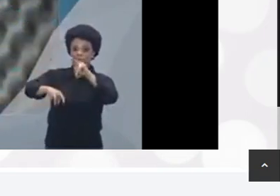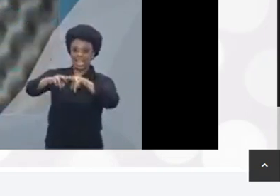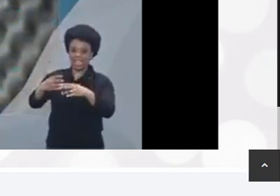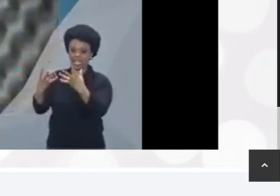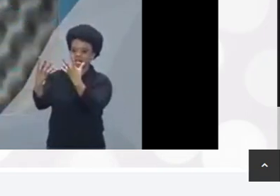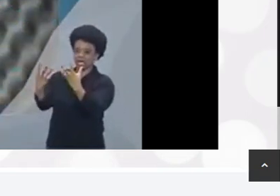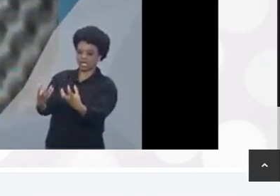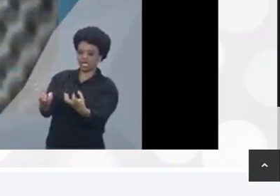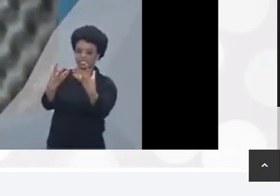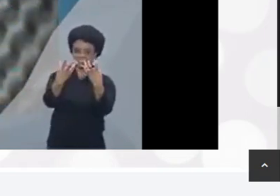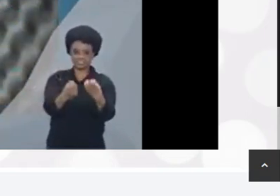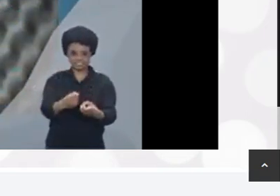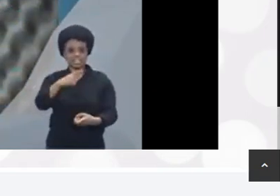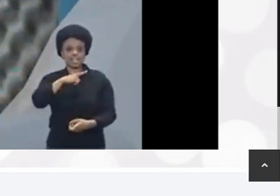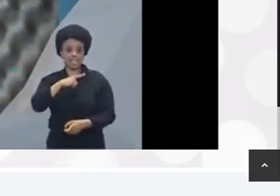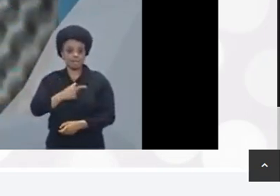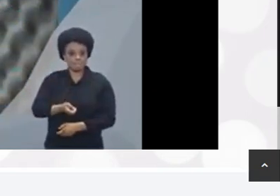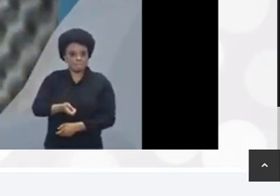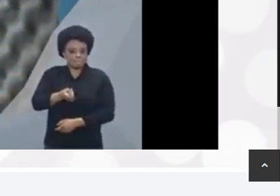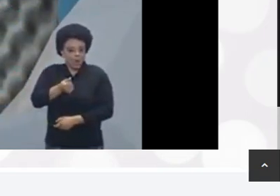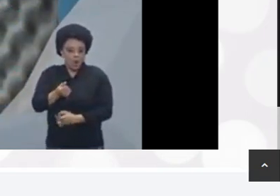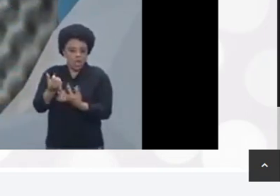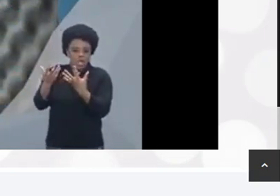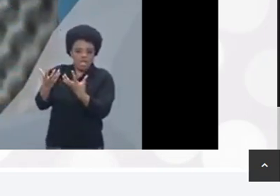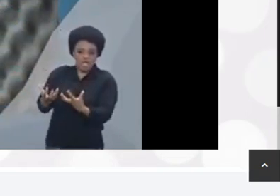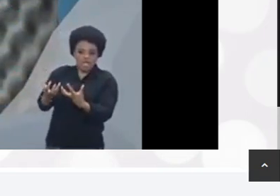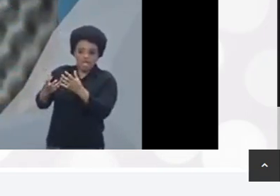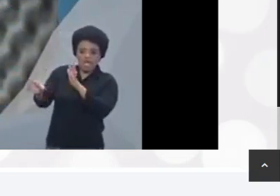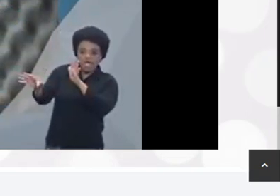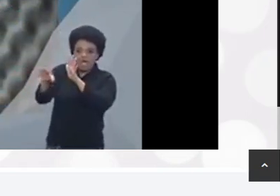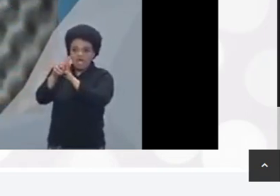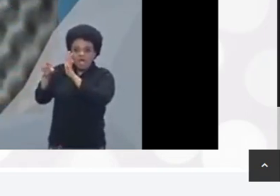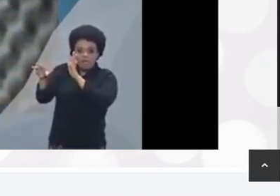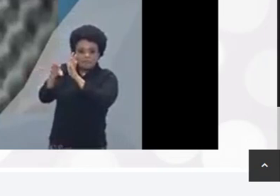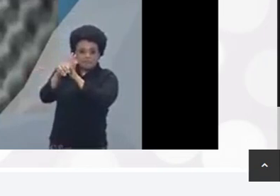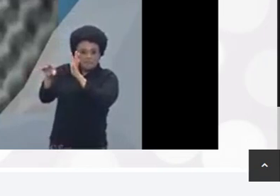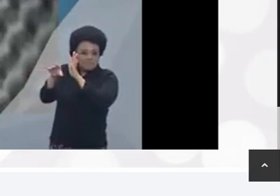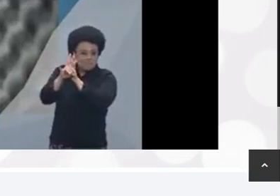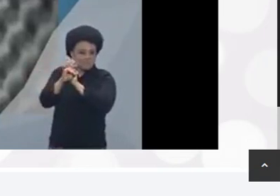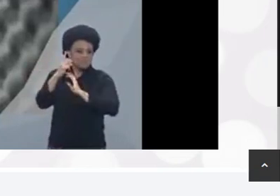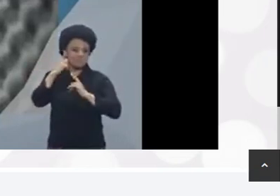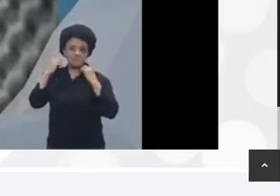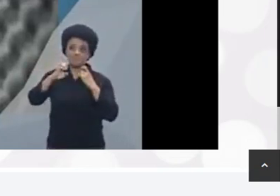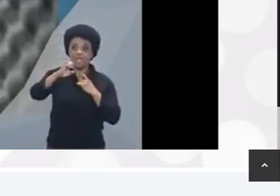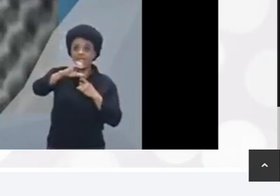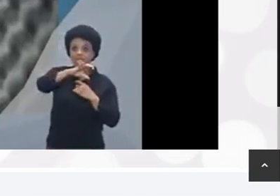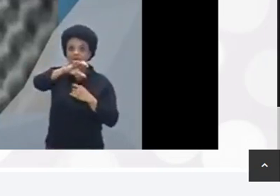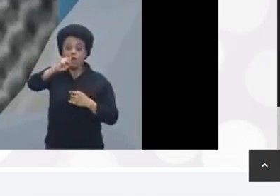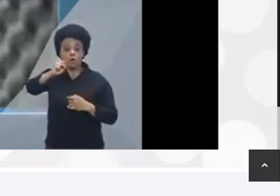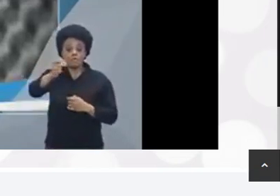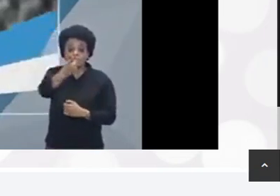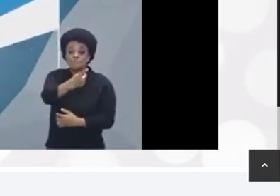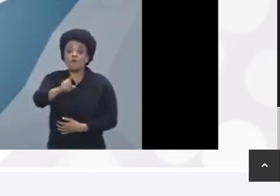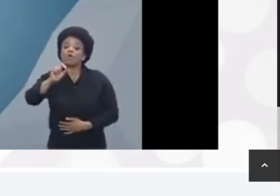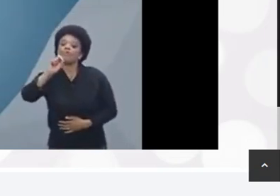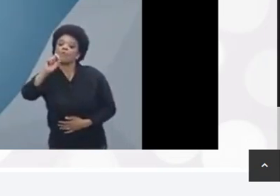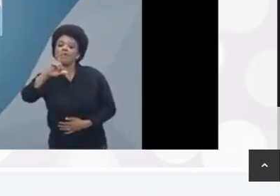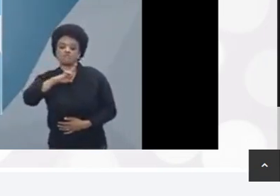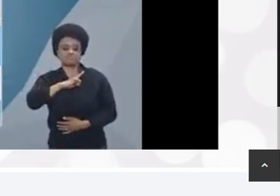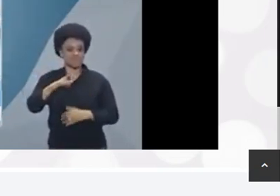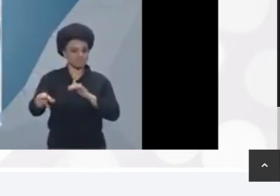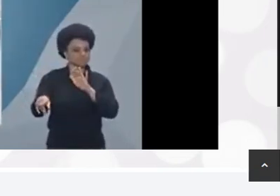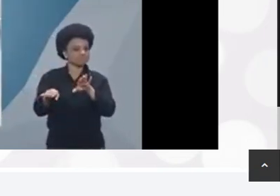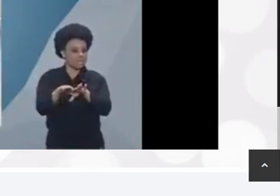absorventes, que possuem baixa densidade e por isso absorvem a reverberação e os ecos. Por fim, existem ainda os